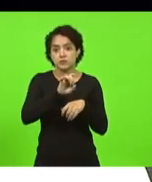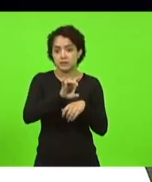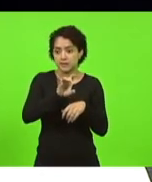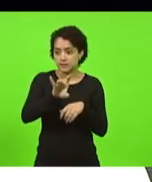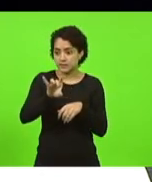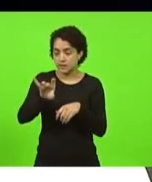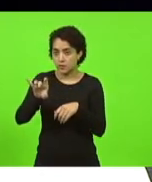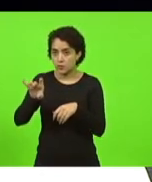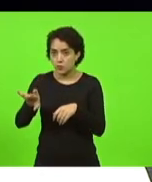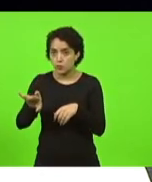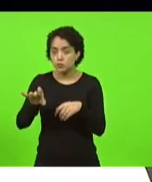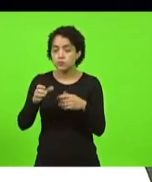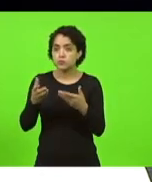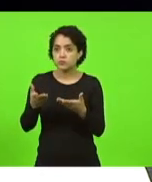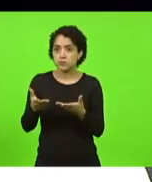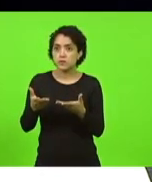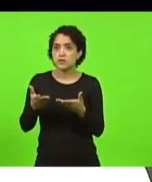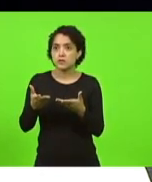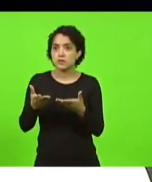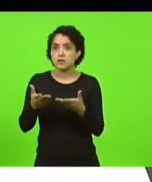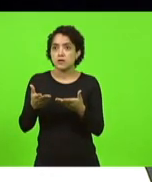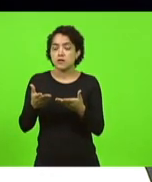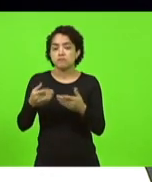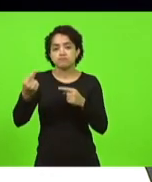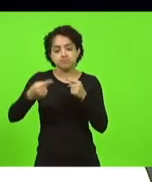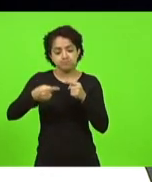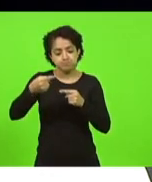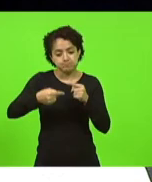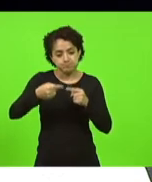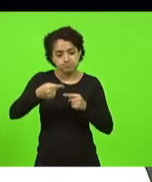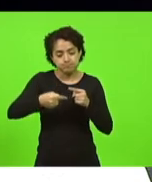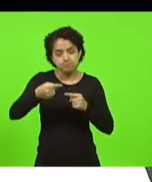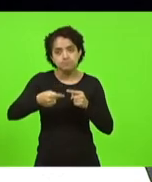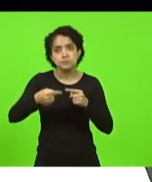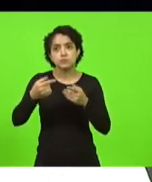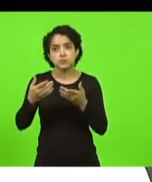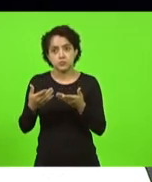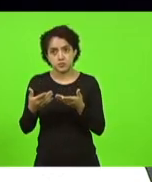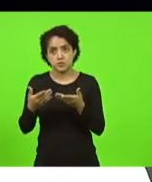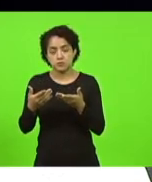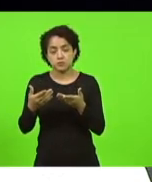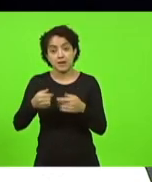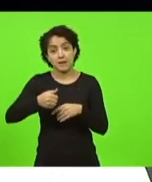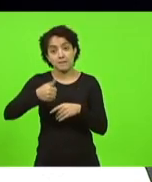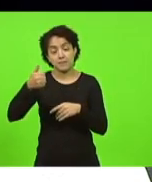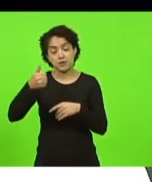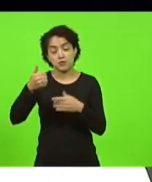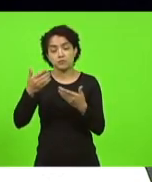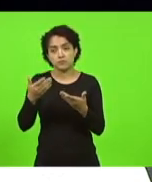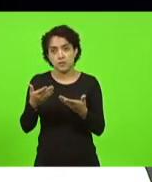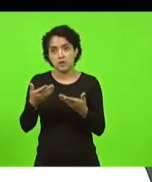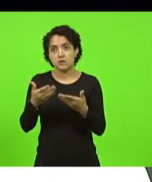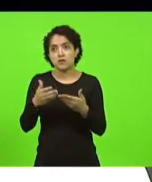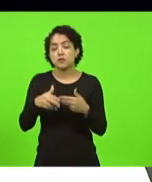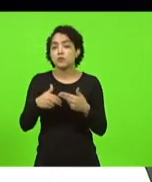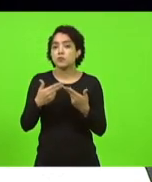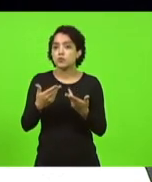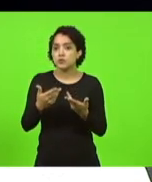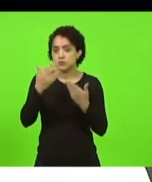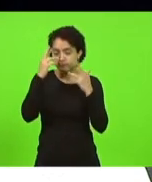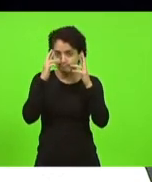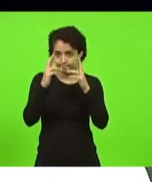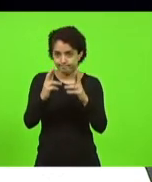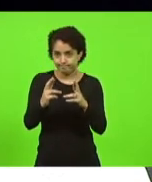ali fazer a discussão que entender seja a melhor. Por isso, com muito